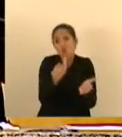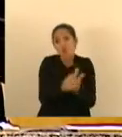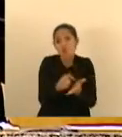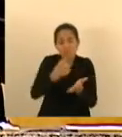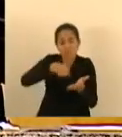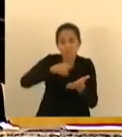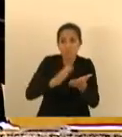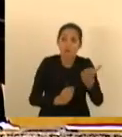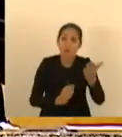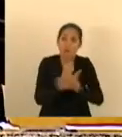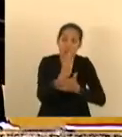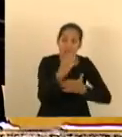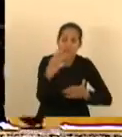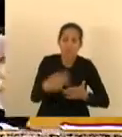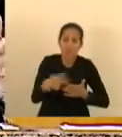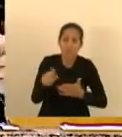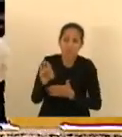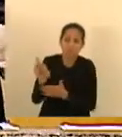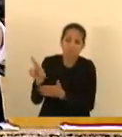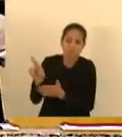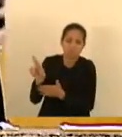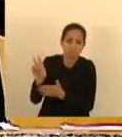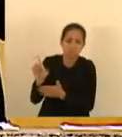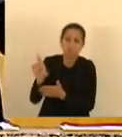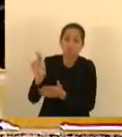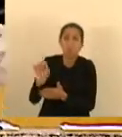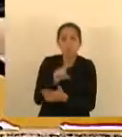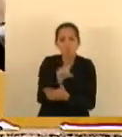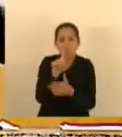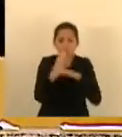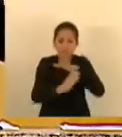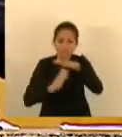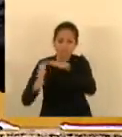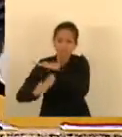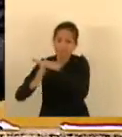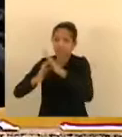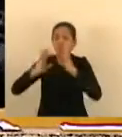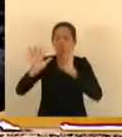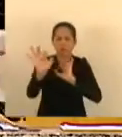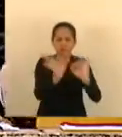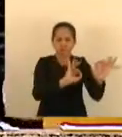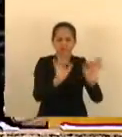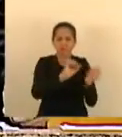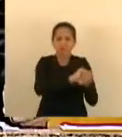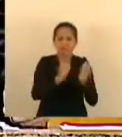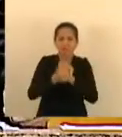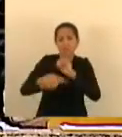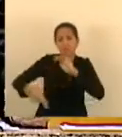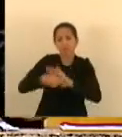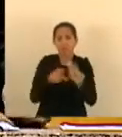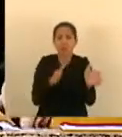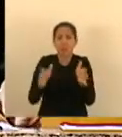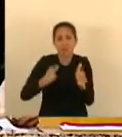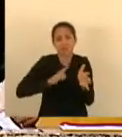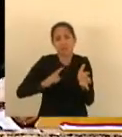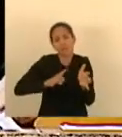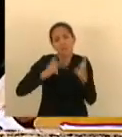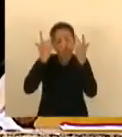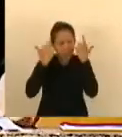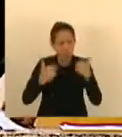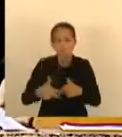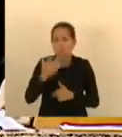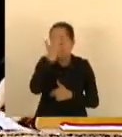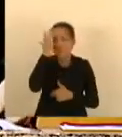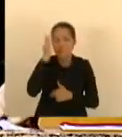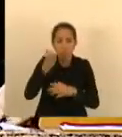essa proposta feita pelo deputado Bruno, as concessionárias já estariam se adequando, porque daria um prazo para ela, e naturalmente o cidadão